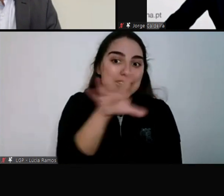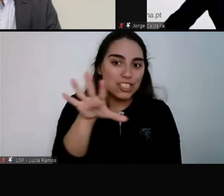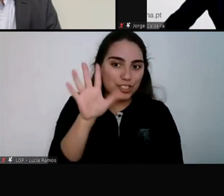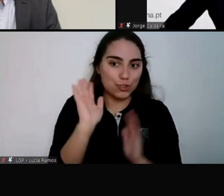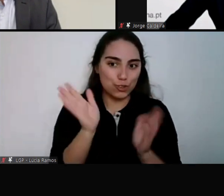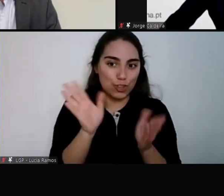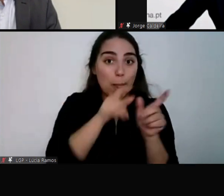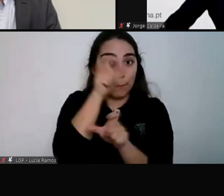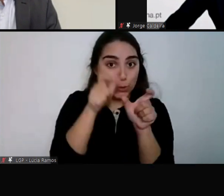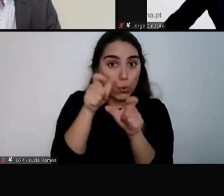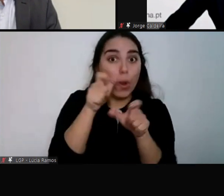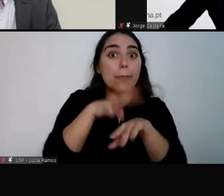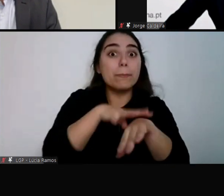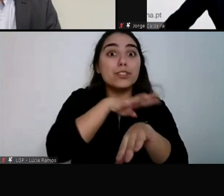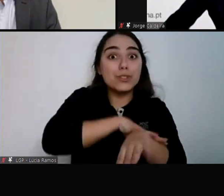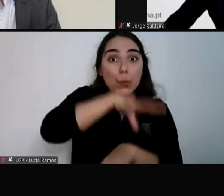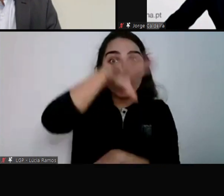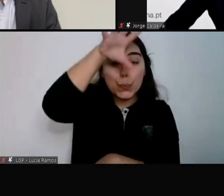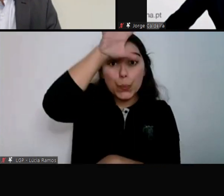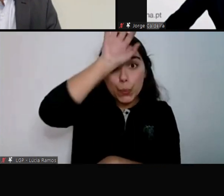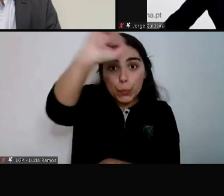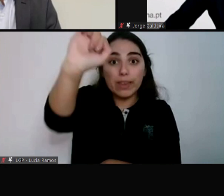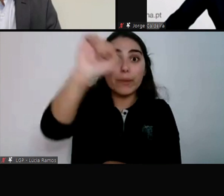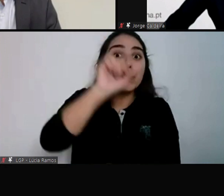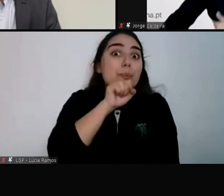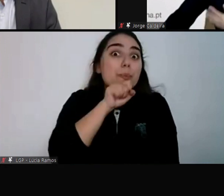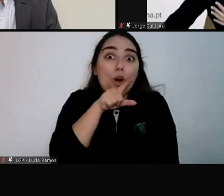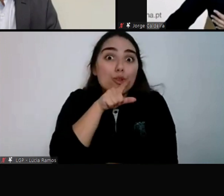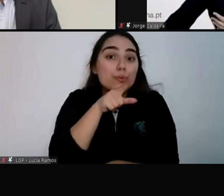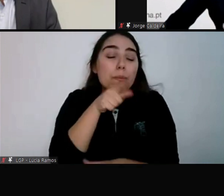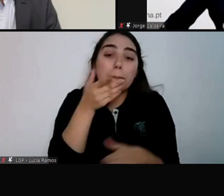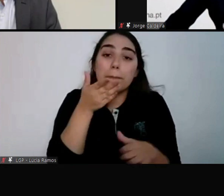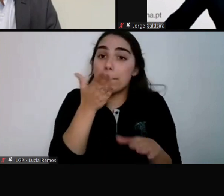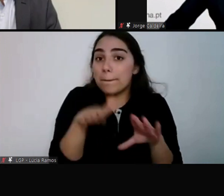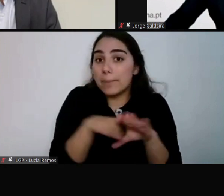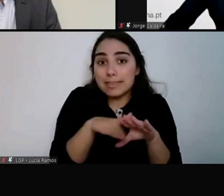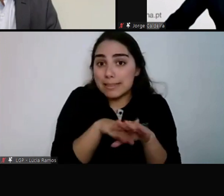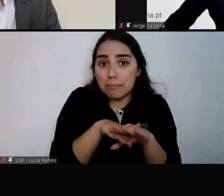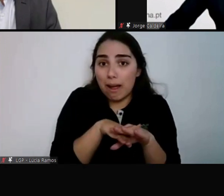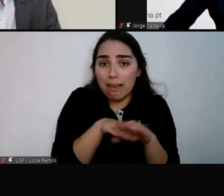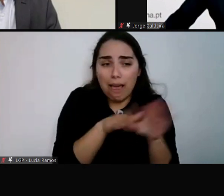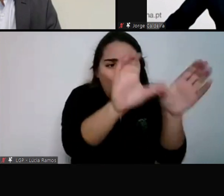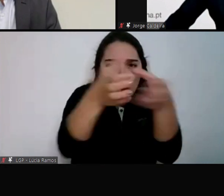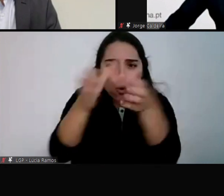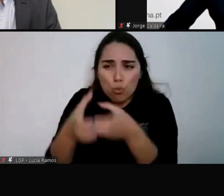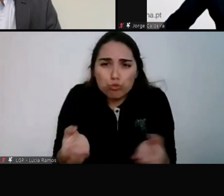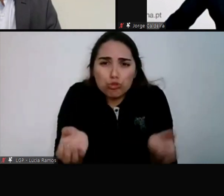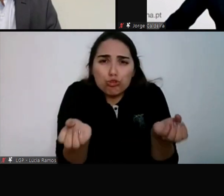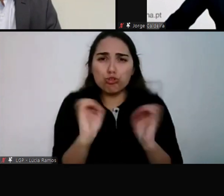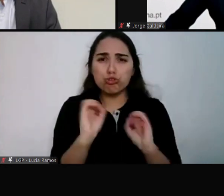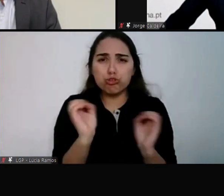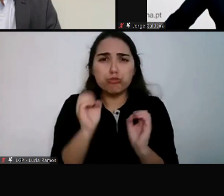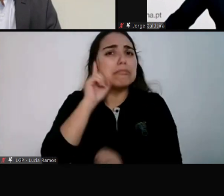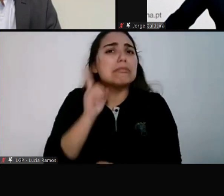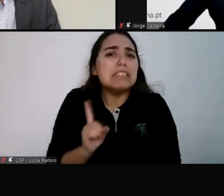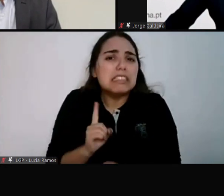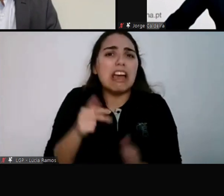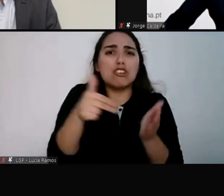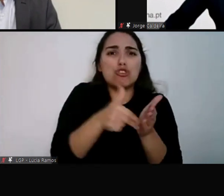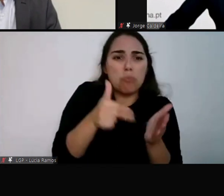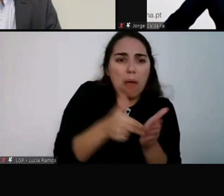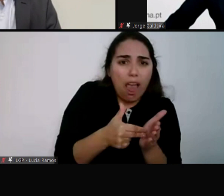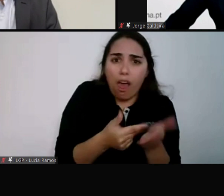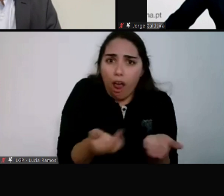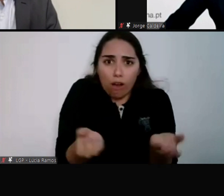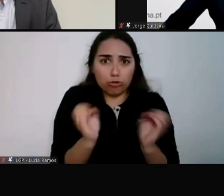aderiram vão todos poder entrar, já podem estar a fazê-lo agora. É aberto a todos, não há limite, não há grupos, não têm que esperar por um grupo nem por uma data. Estão a poder